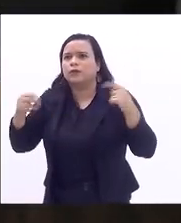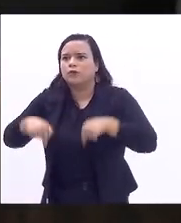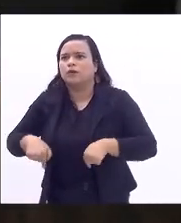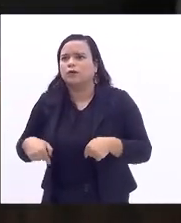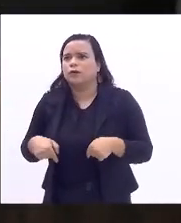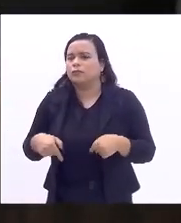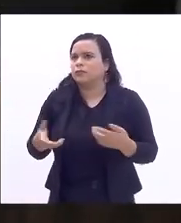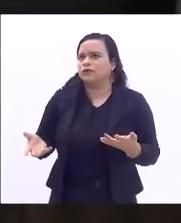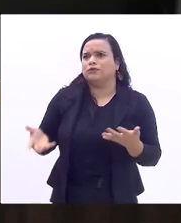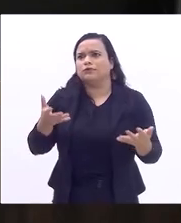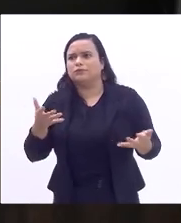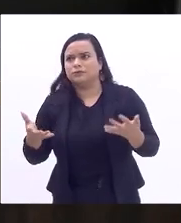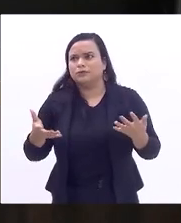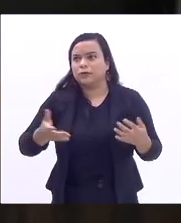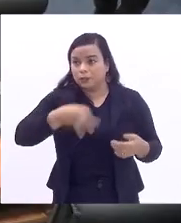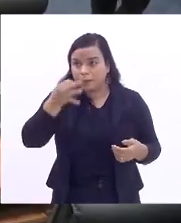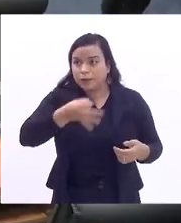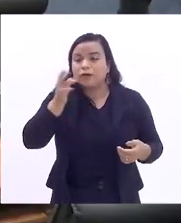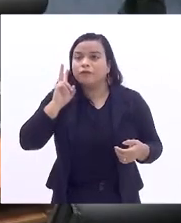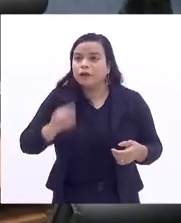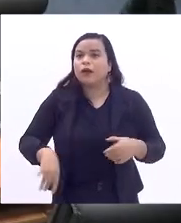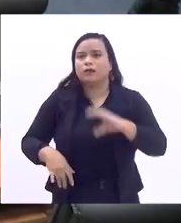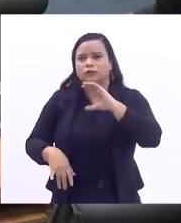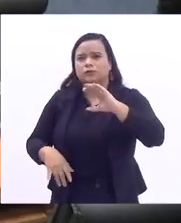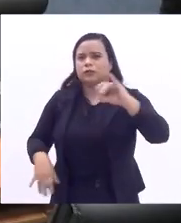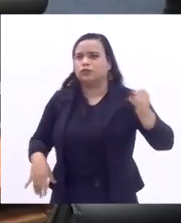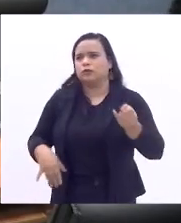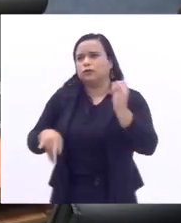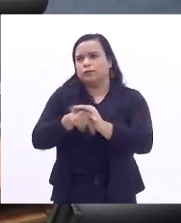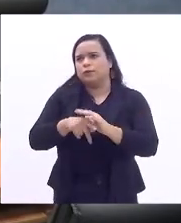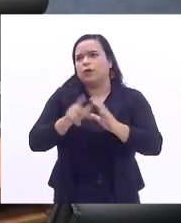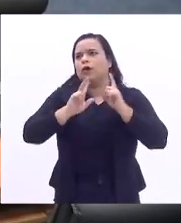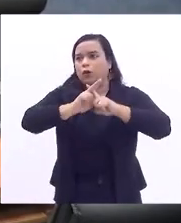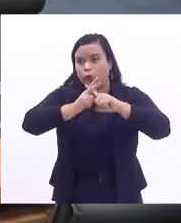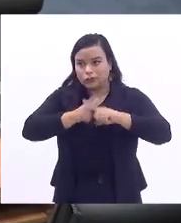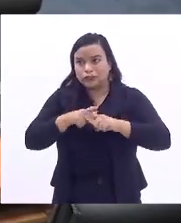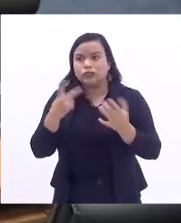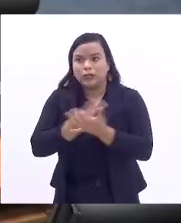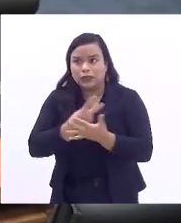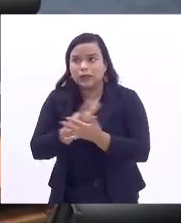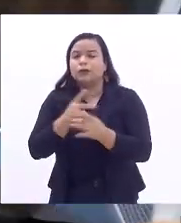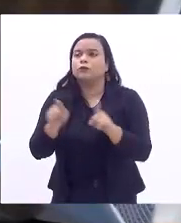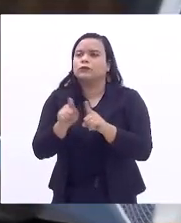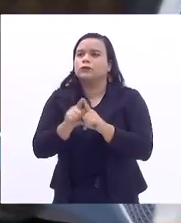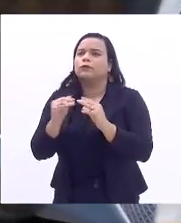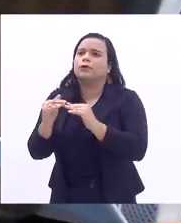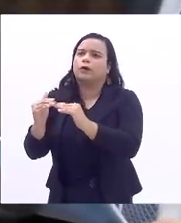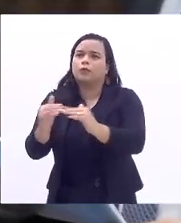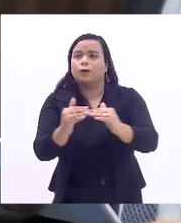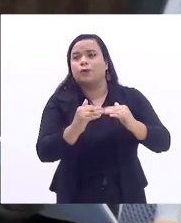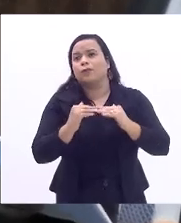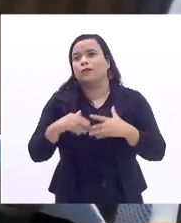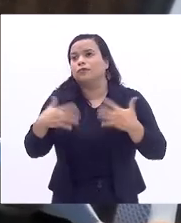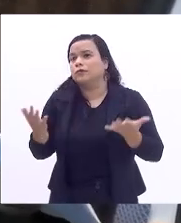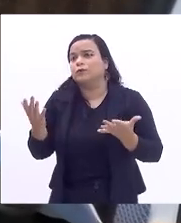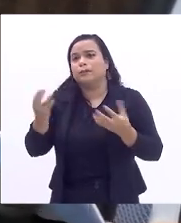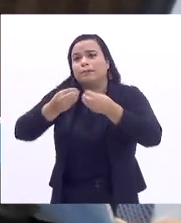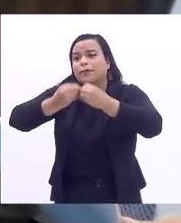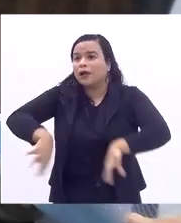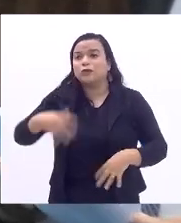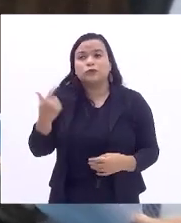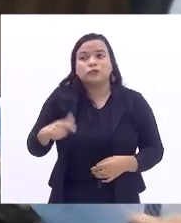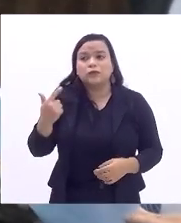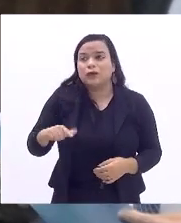vamos ver o parecer de qualquer maneira da ccj para corrigir o erro e o acordo que foi entabulado não tem nenhum